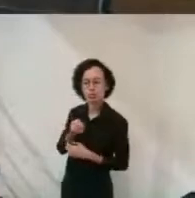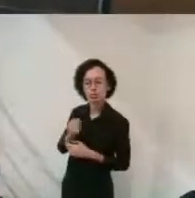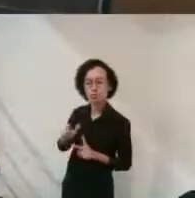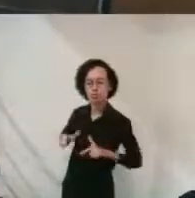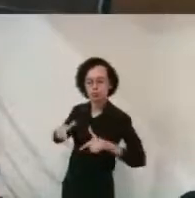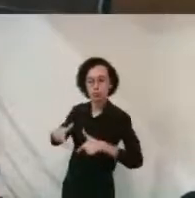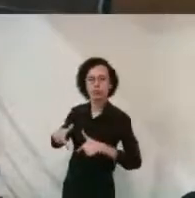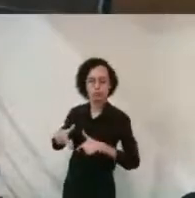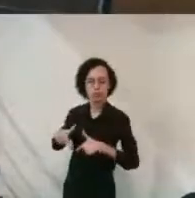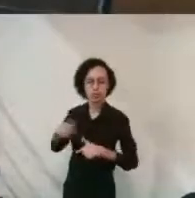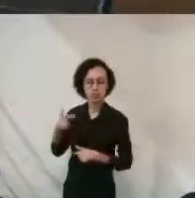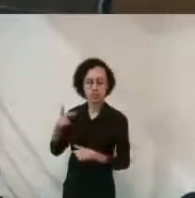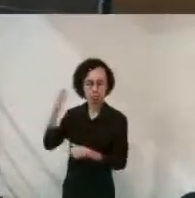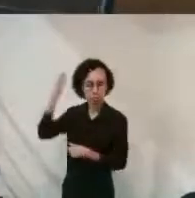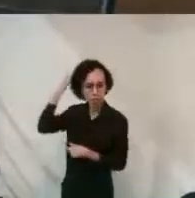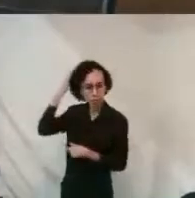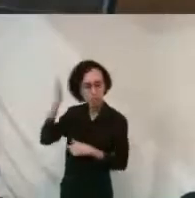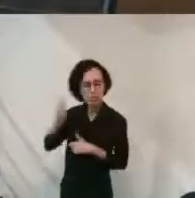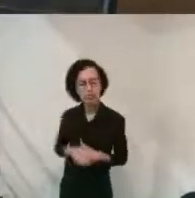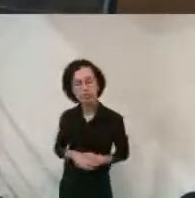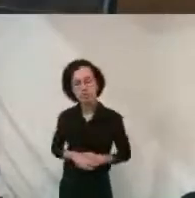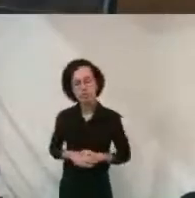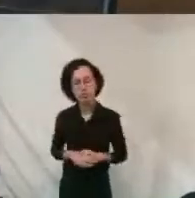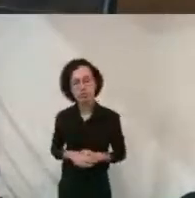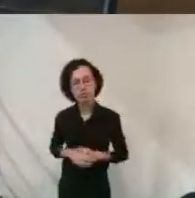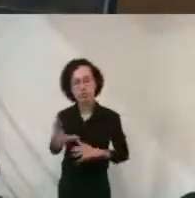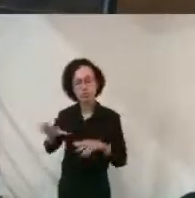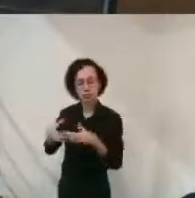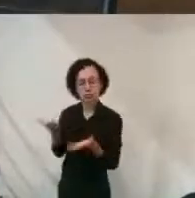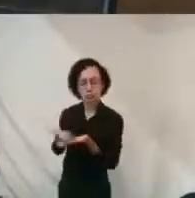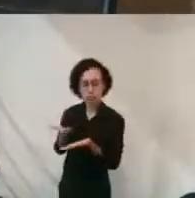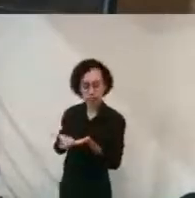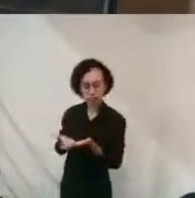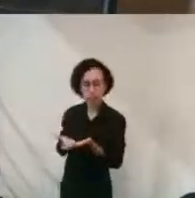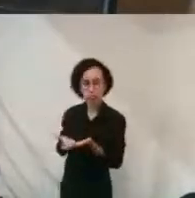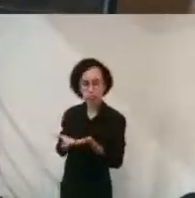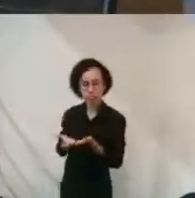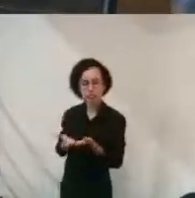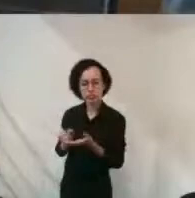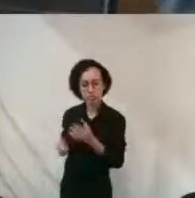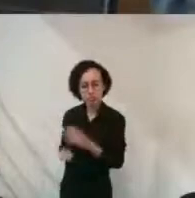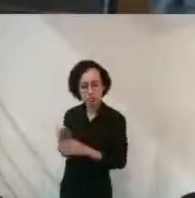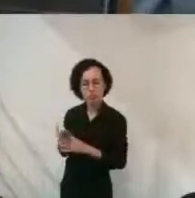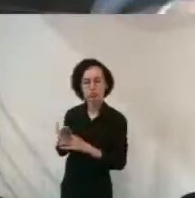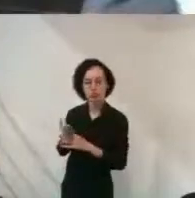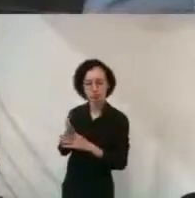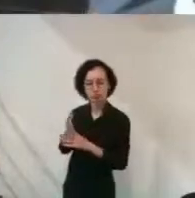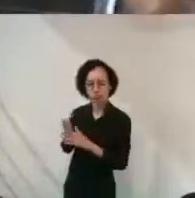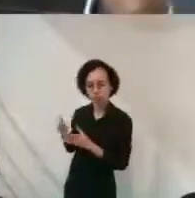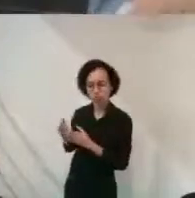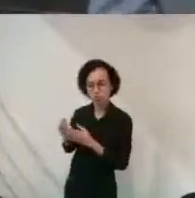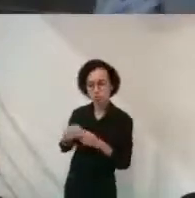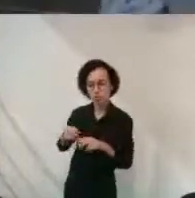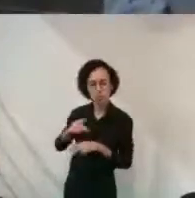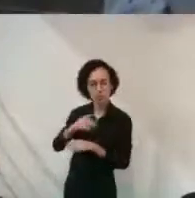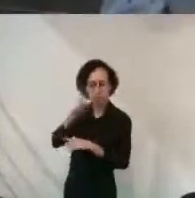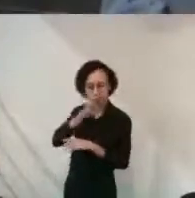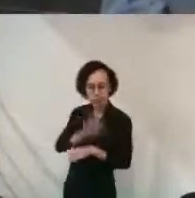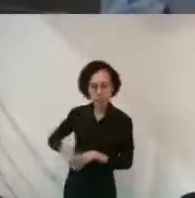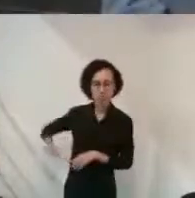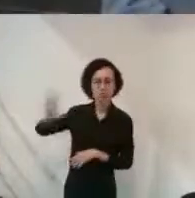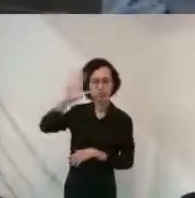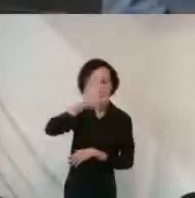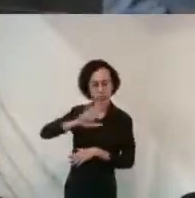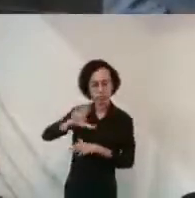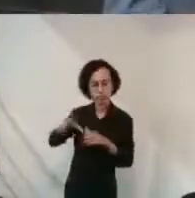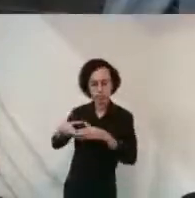Ministério Público do Pará, que também, nesse grupo de estudo que a gente formou aqui com colegas do país todo, e cada um contribuiu de uma